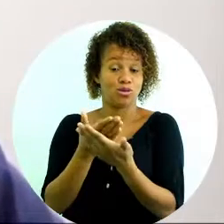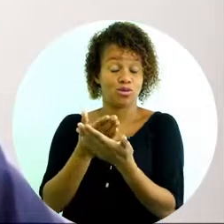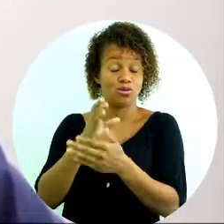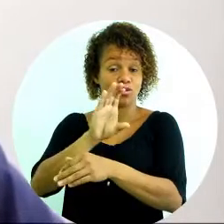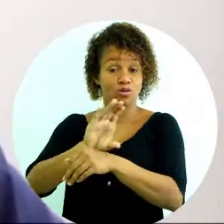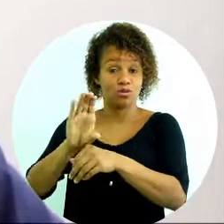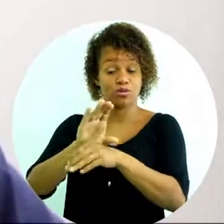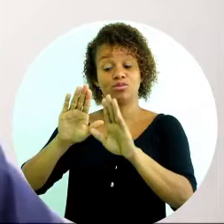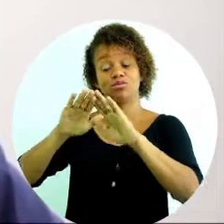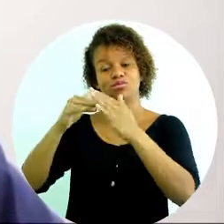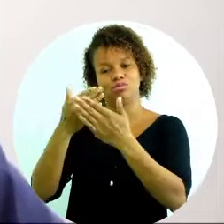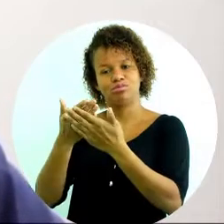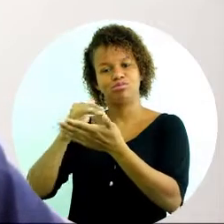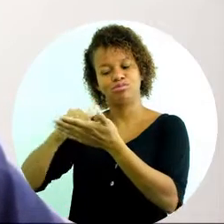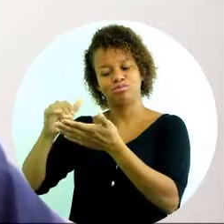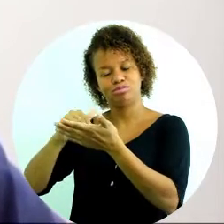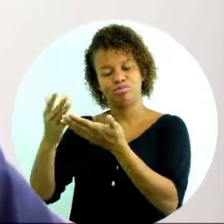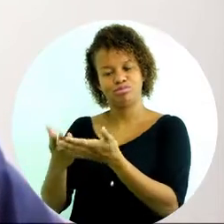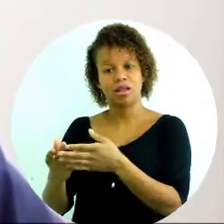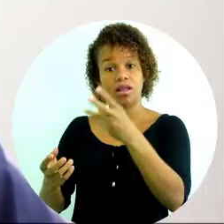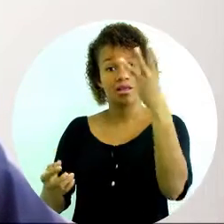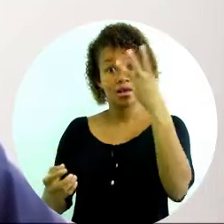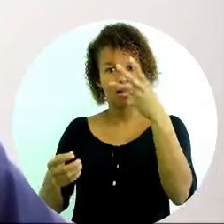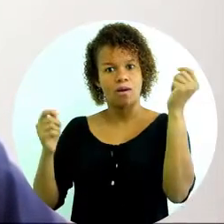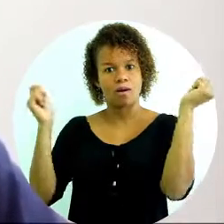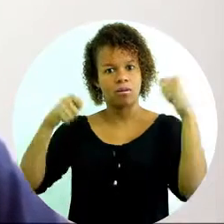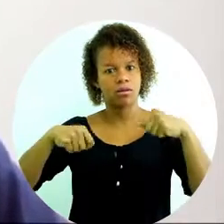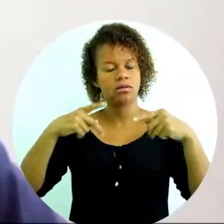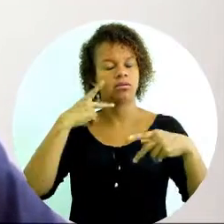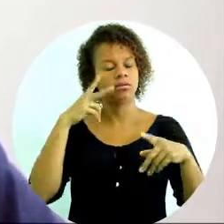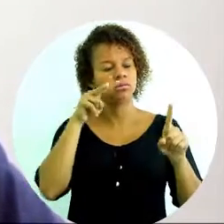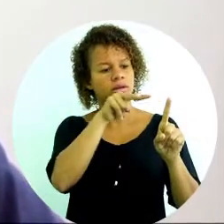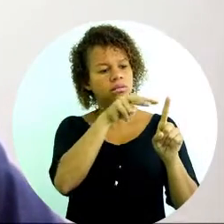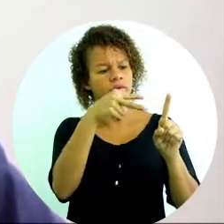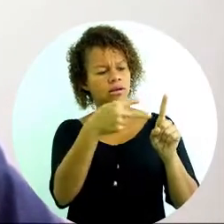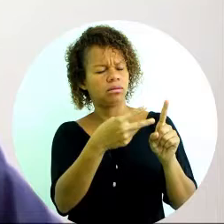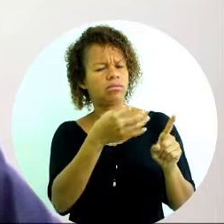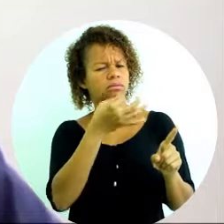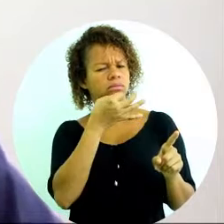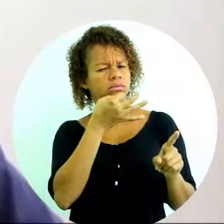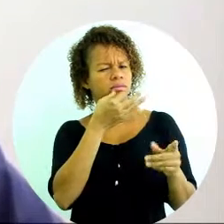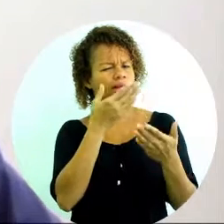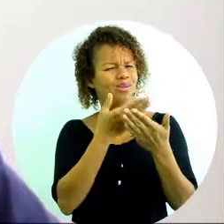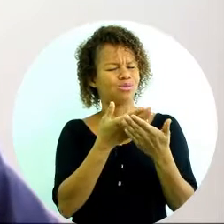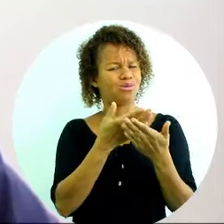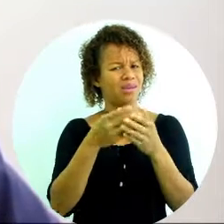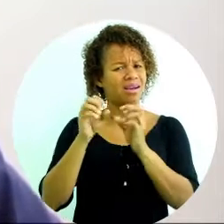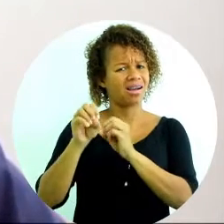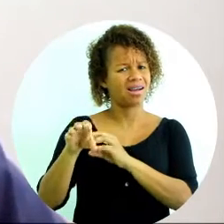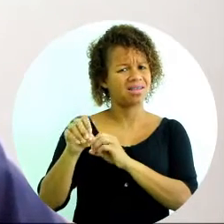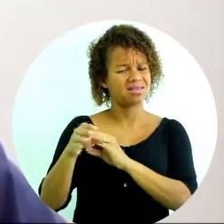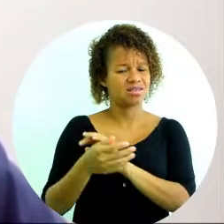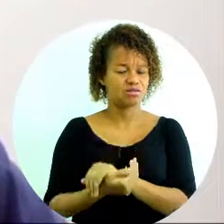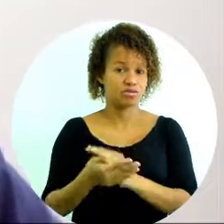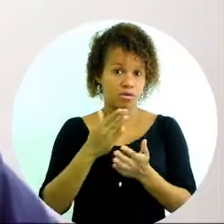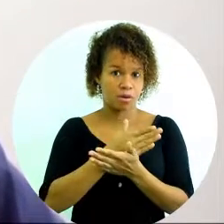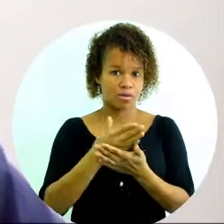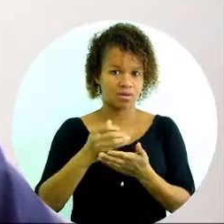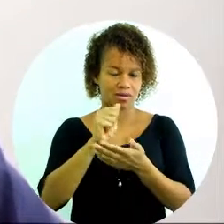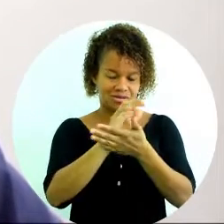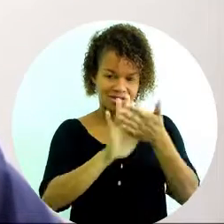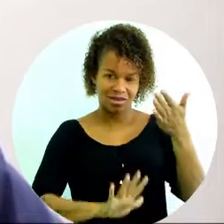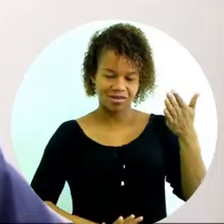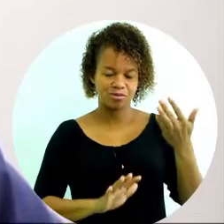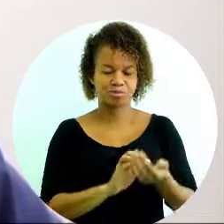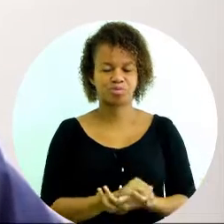Olá, estudante do curso de Secretaria Escolar. Nessa terceira competência, iremos abordar uma perspectiva crítica de educação.